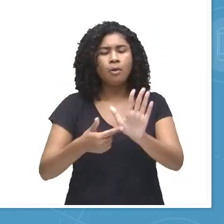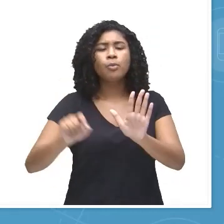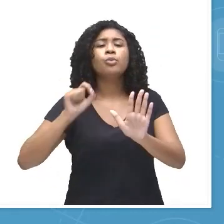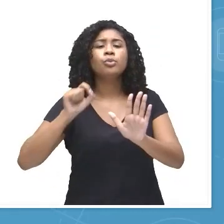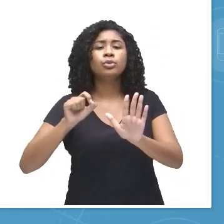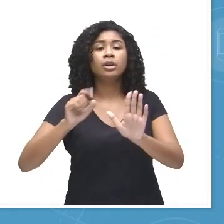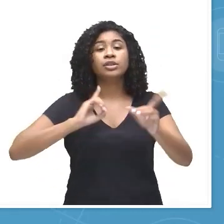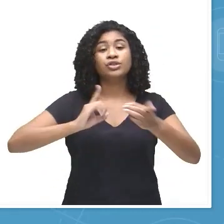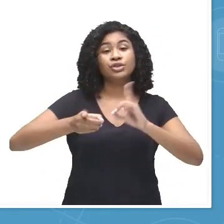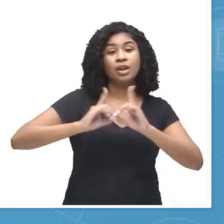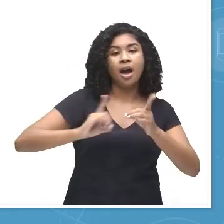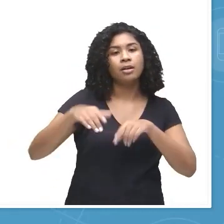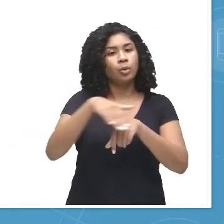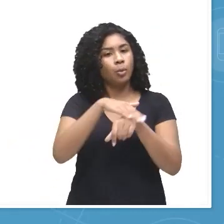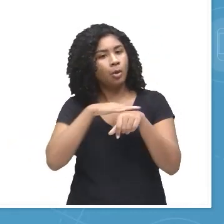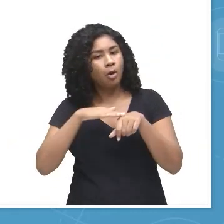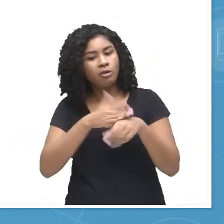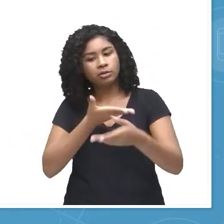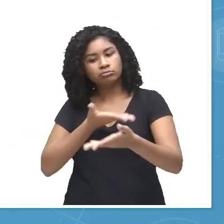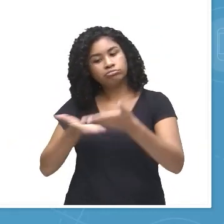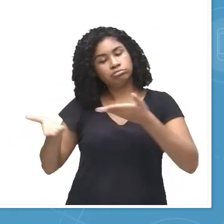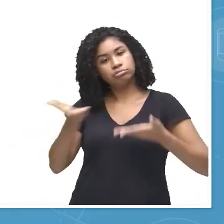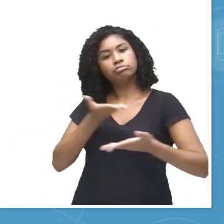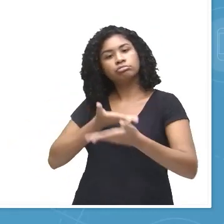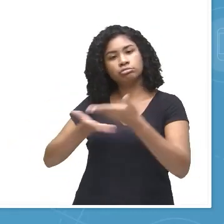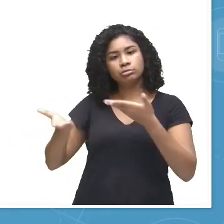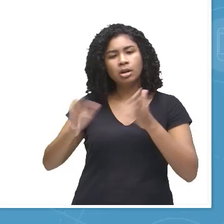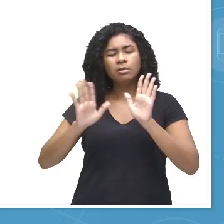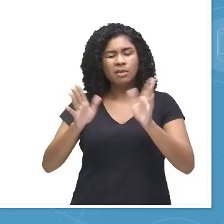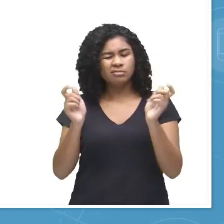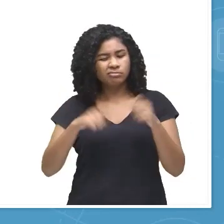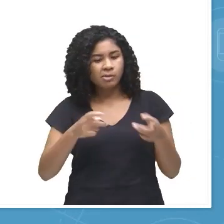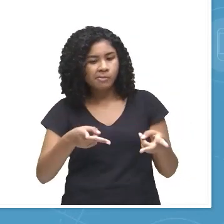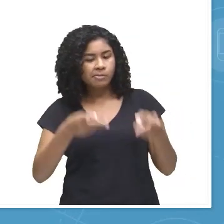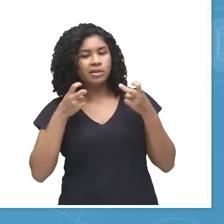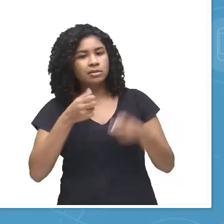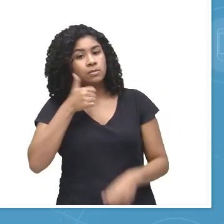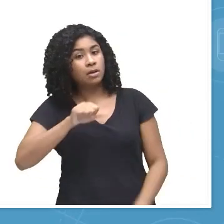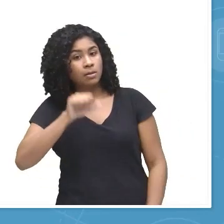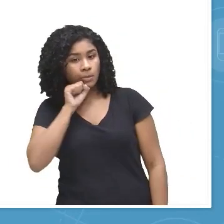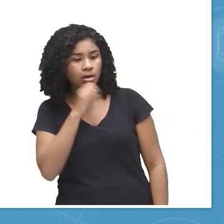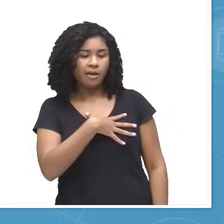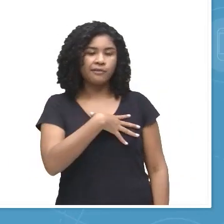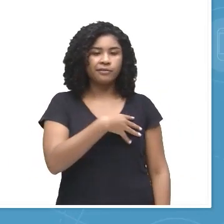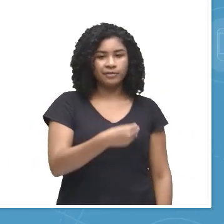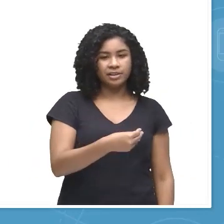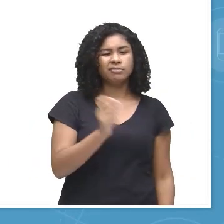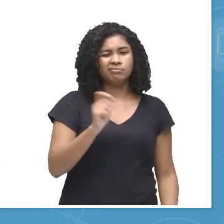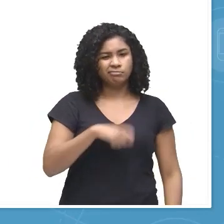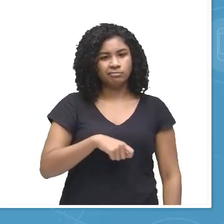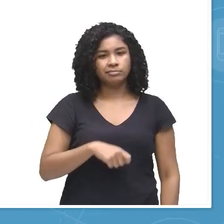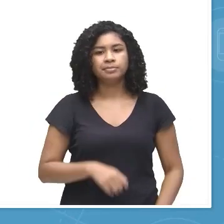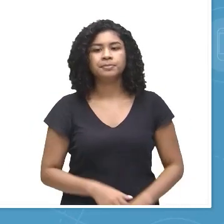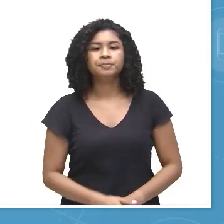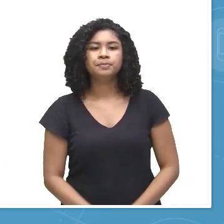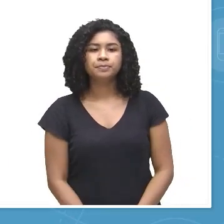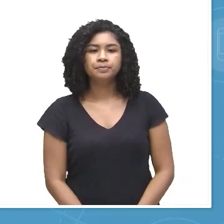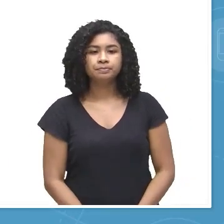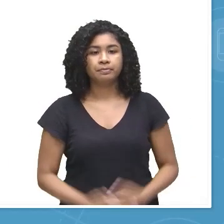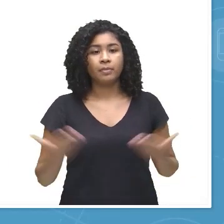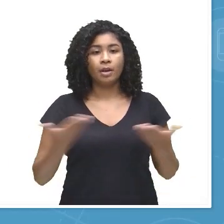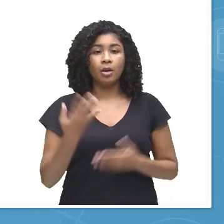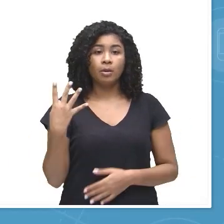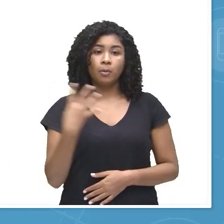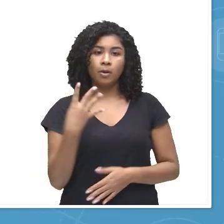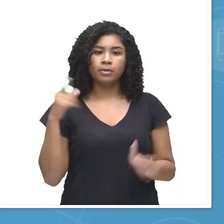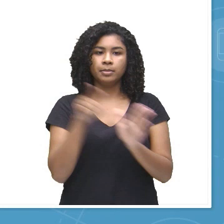que as palavras estão dispostas, a gente percebe quem é a mãe e quem é a filha. Ok? Então, seguimos para a quarta e última questão. Vamos